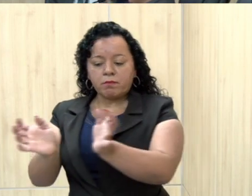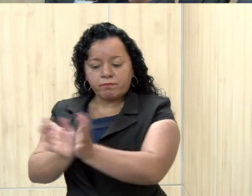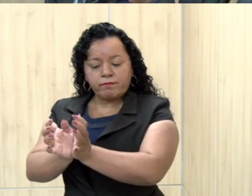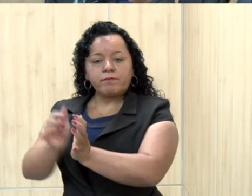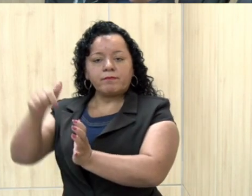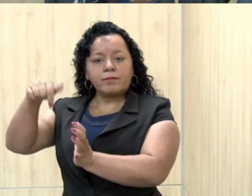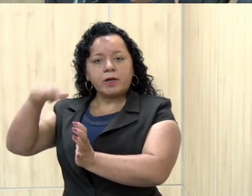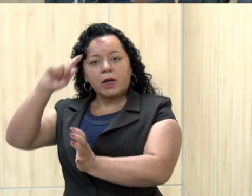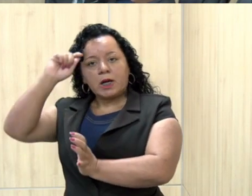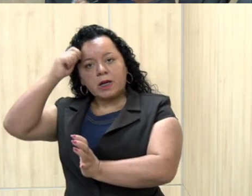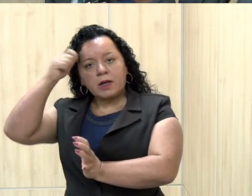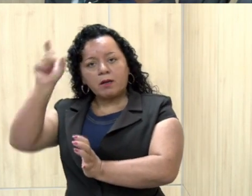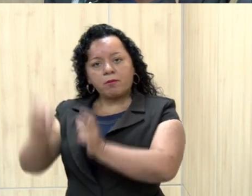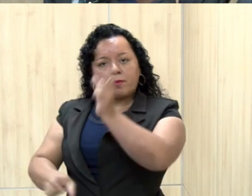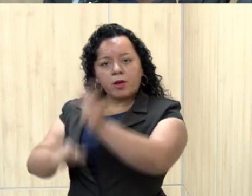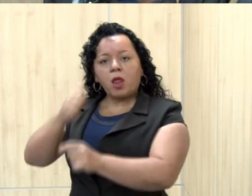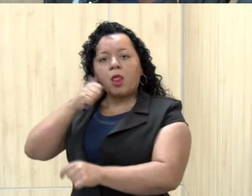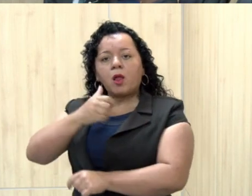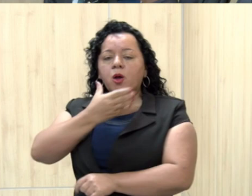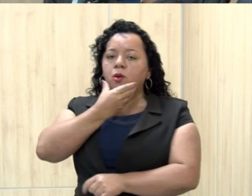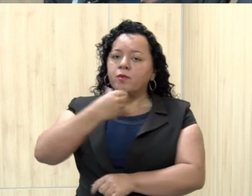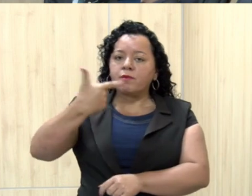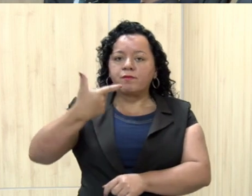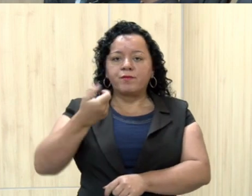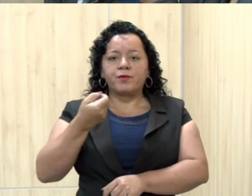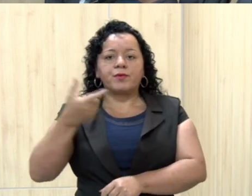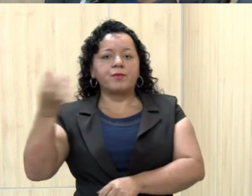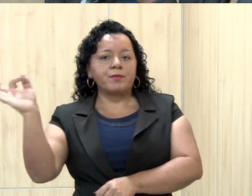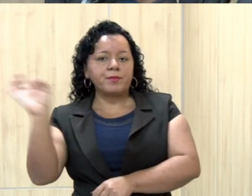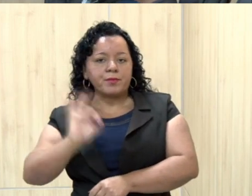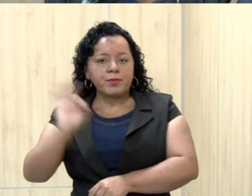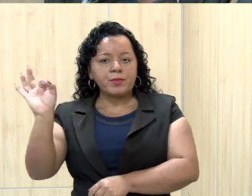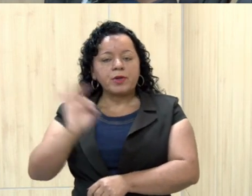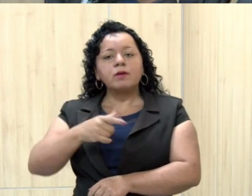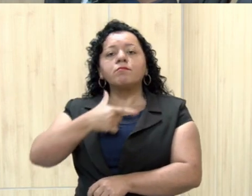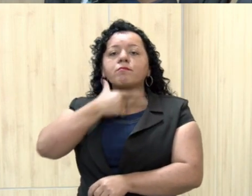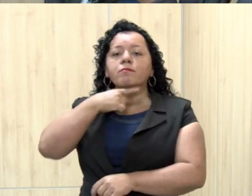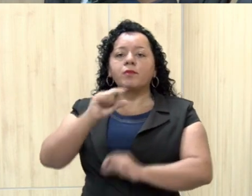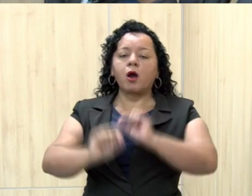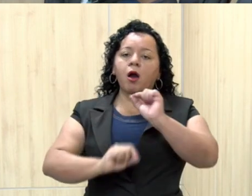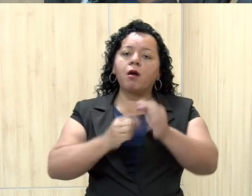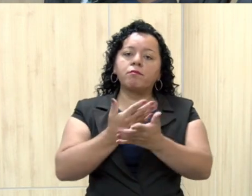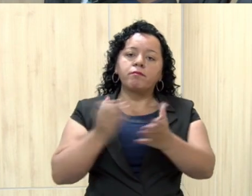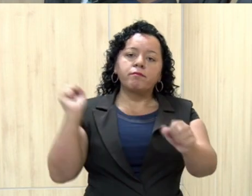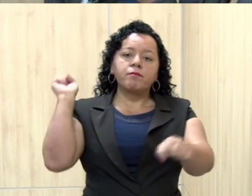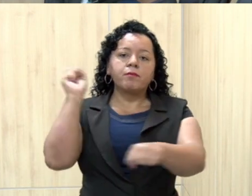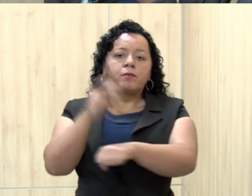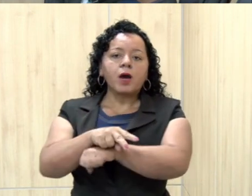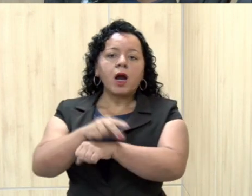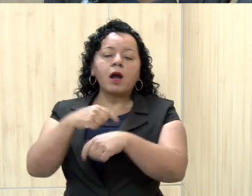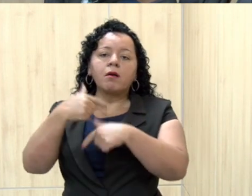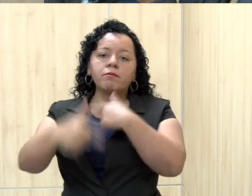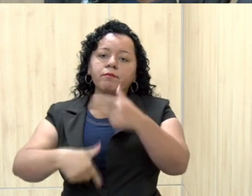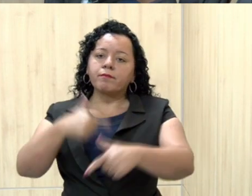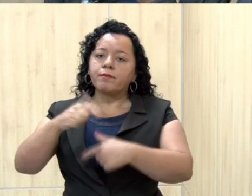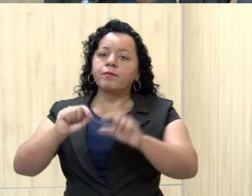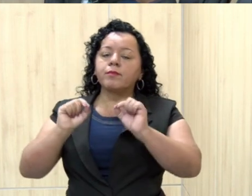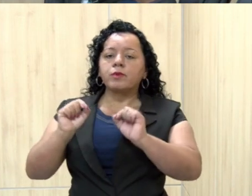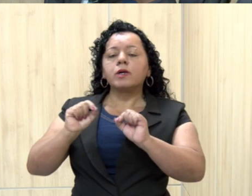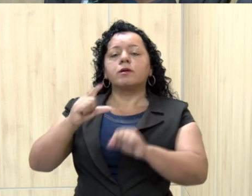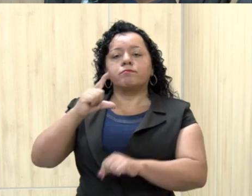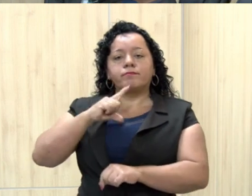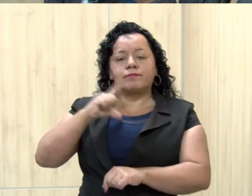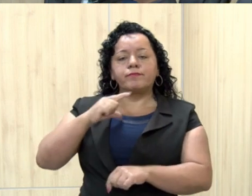a negras e negras de no mínimo 20% das vagas oferecidas do concurso para provimento de cargos e empregos públicos